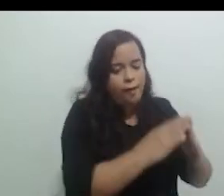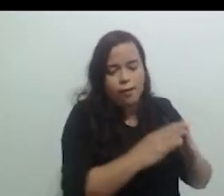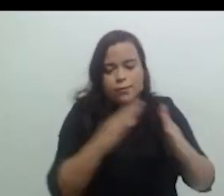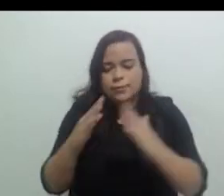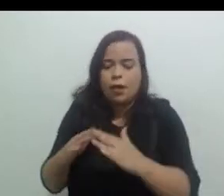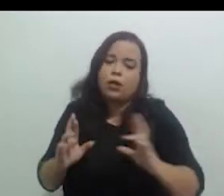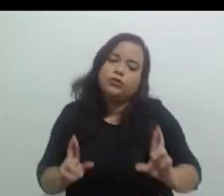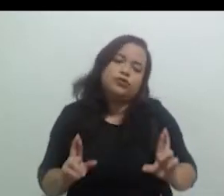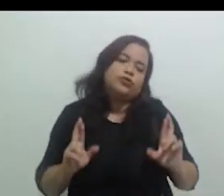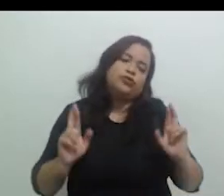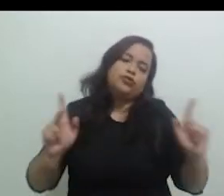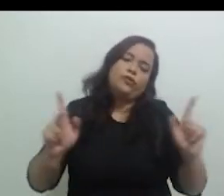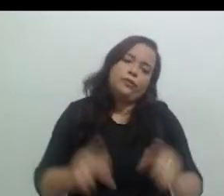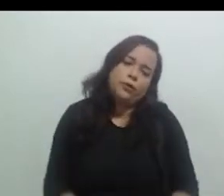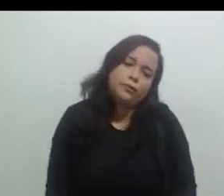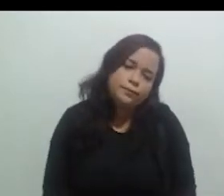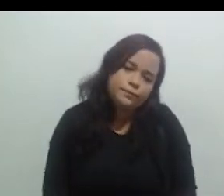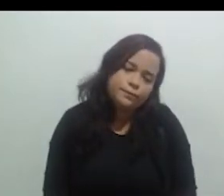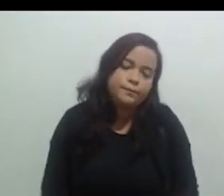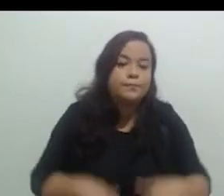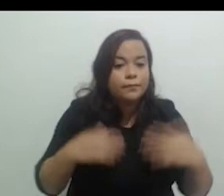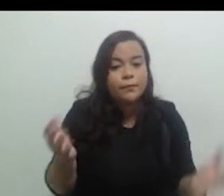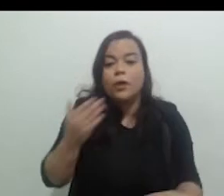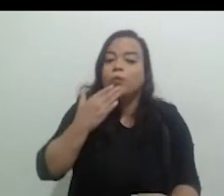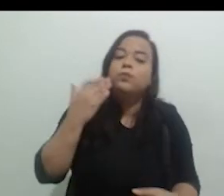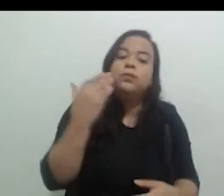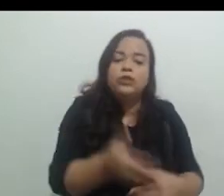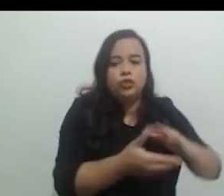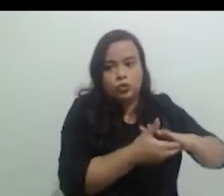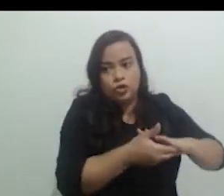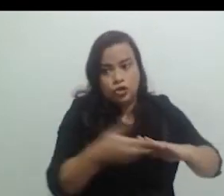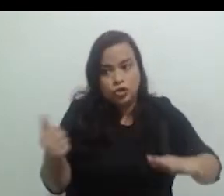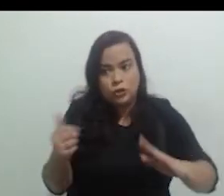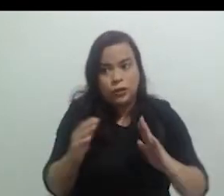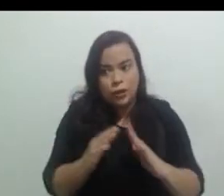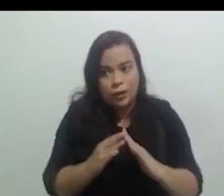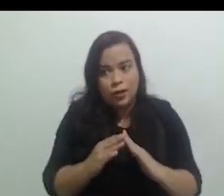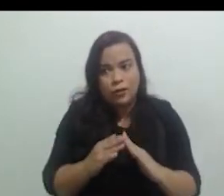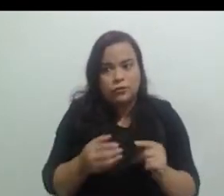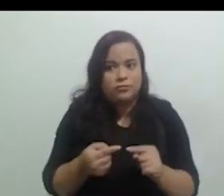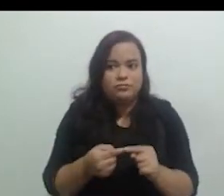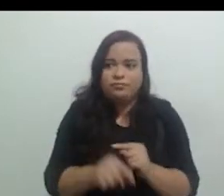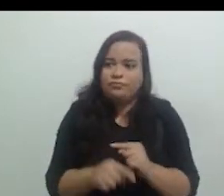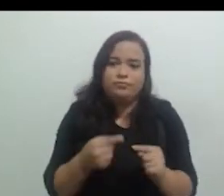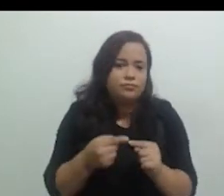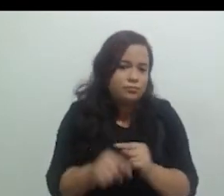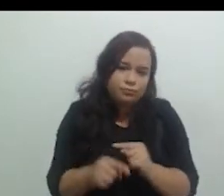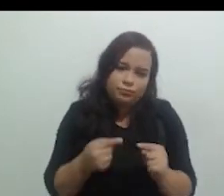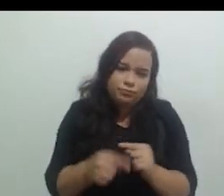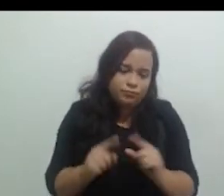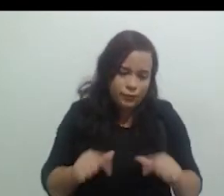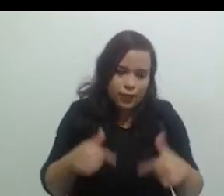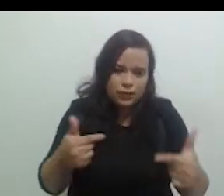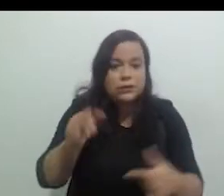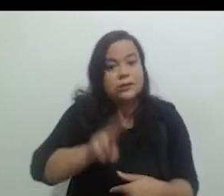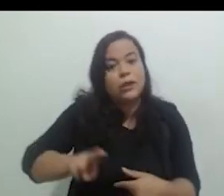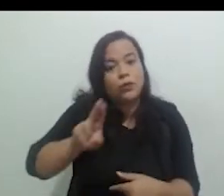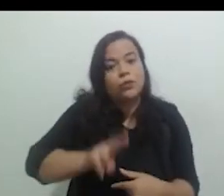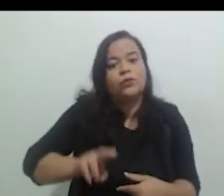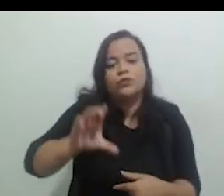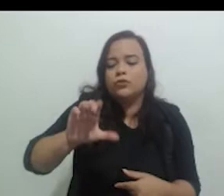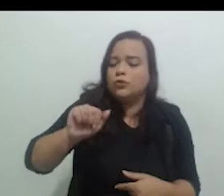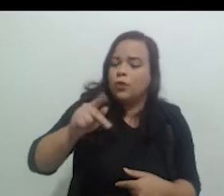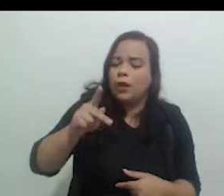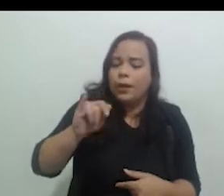totalmente improcedente o pedido de desconstituição da coisa julgada da ação de uso capião, de número 10, 2215,